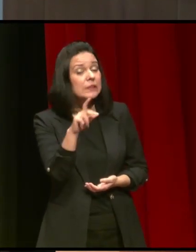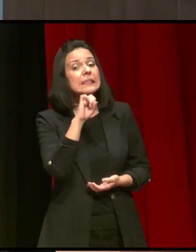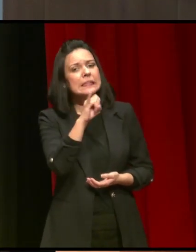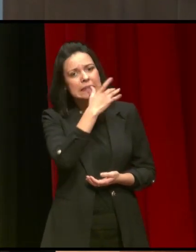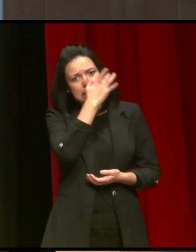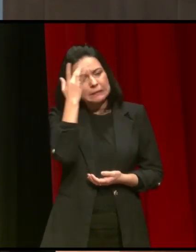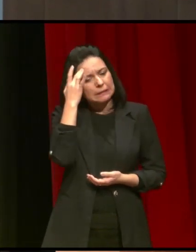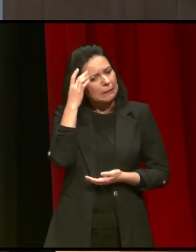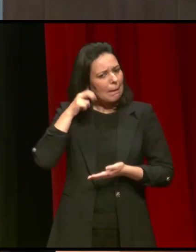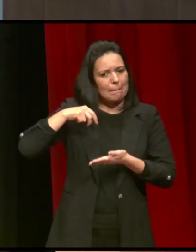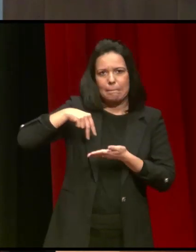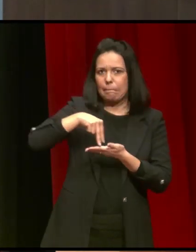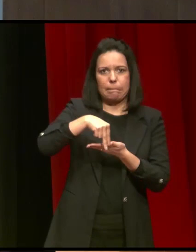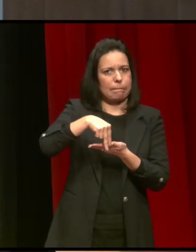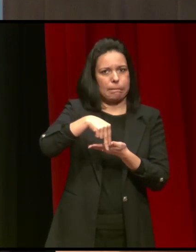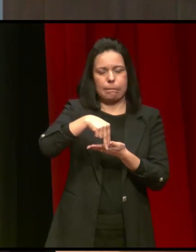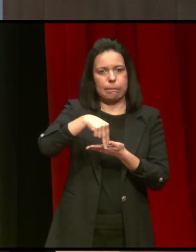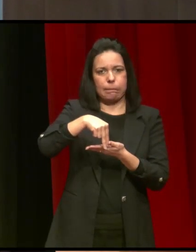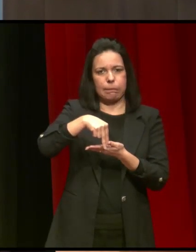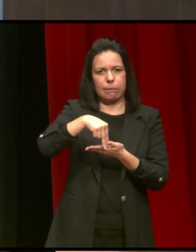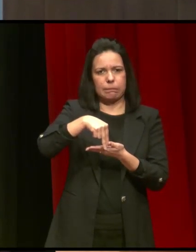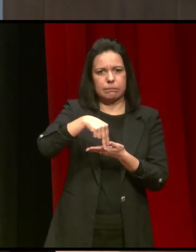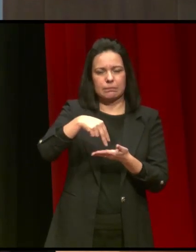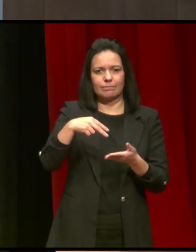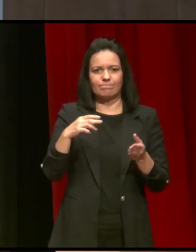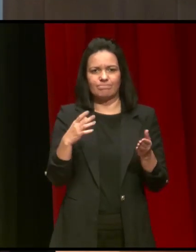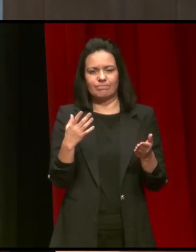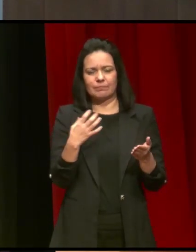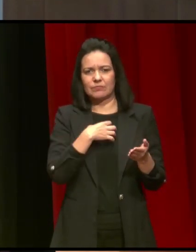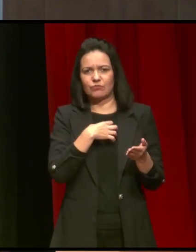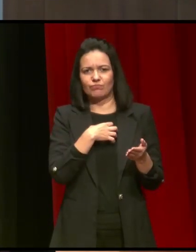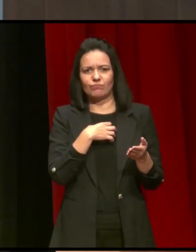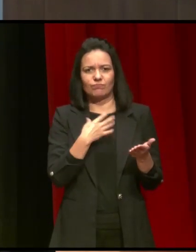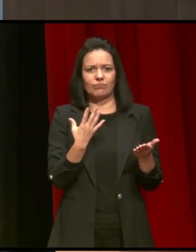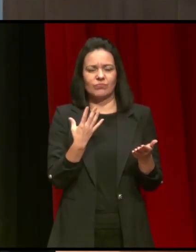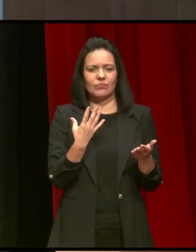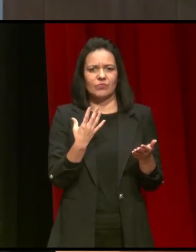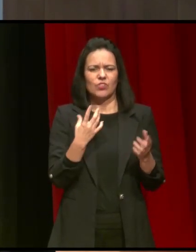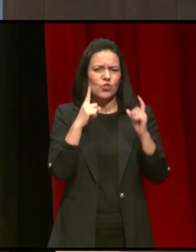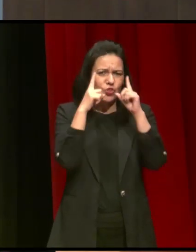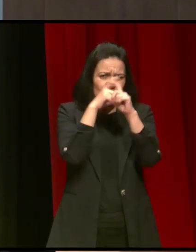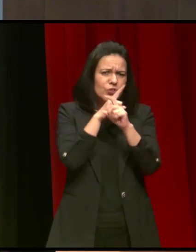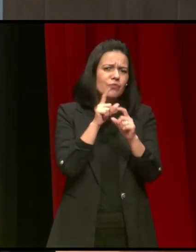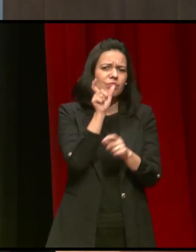motora? O que você acha que é mais difícil para uma pessoa com deficiência motora na vida dela?